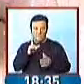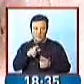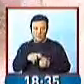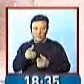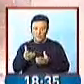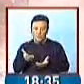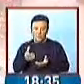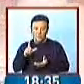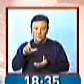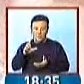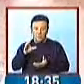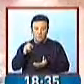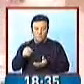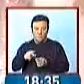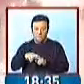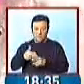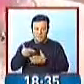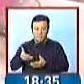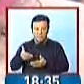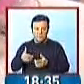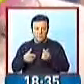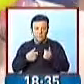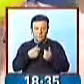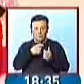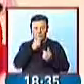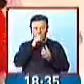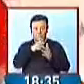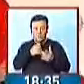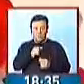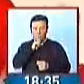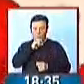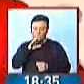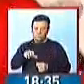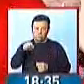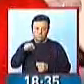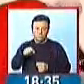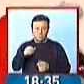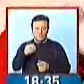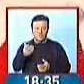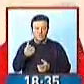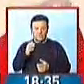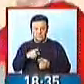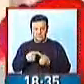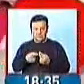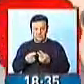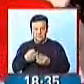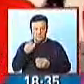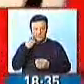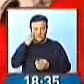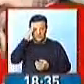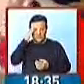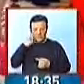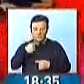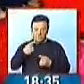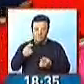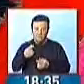pesa mais. O balão conseguiu prender o copo, não conseguiu? São muitas as experiências que se